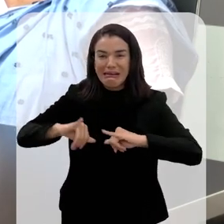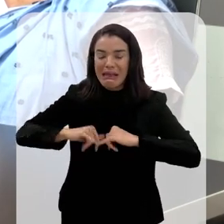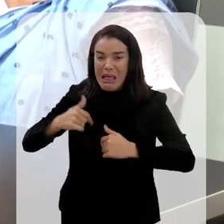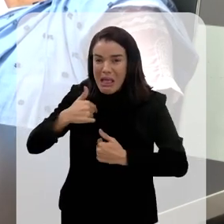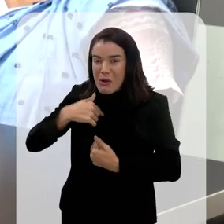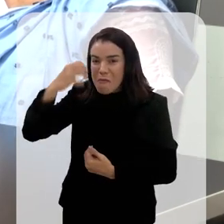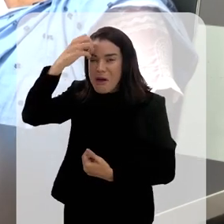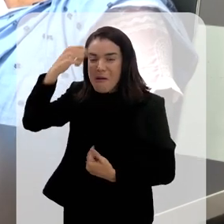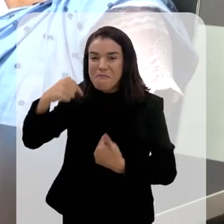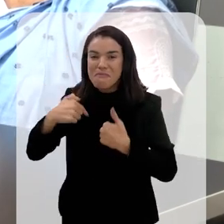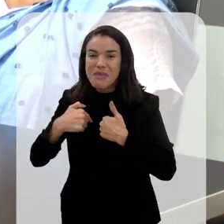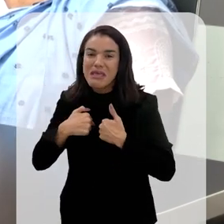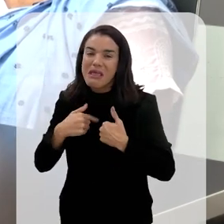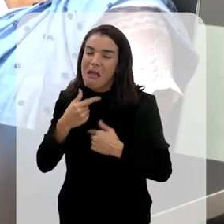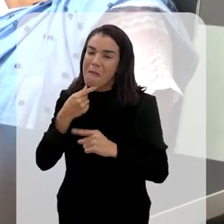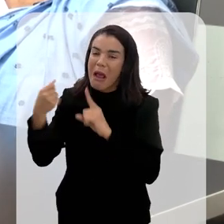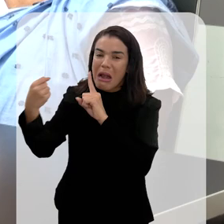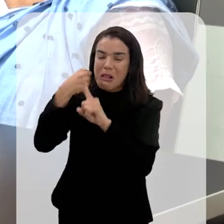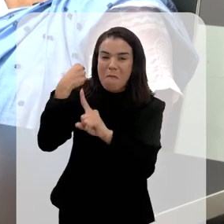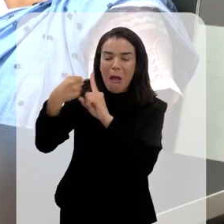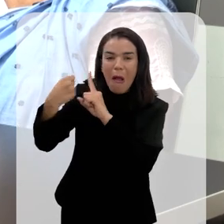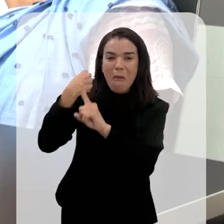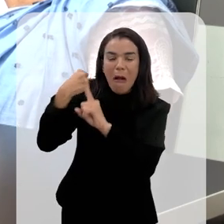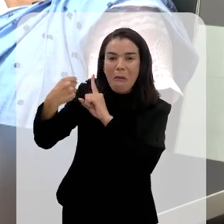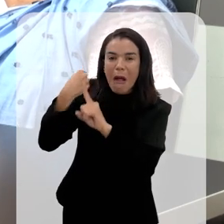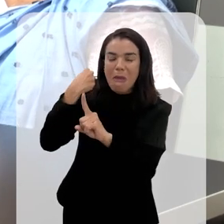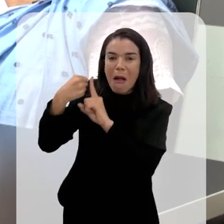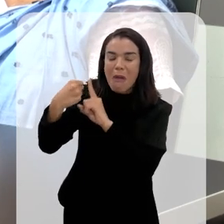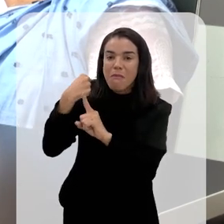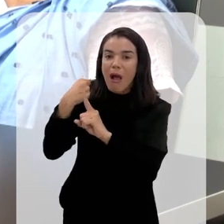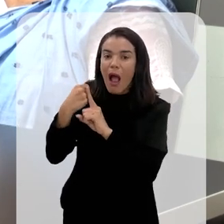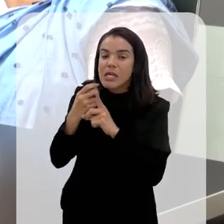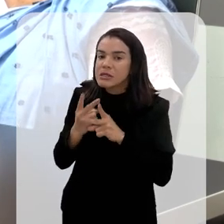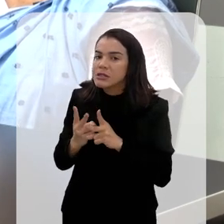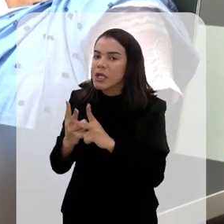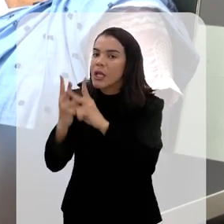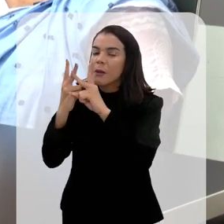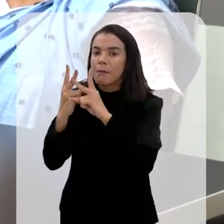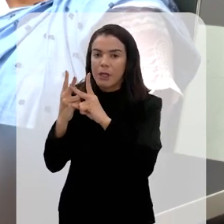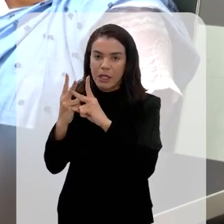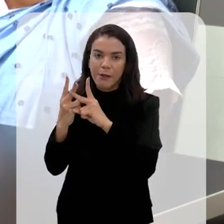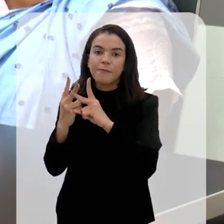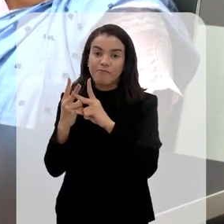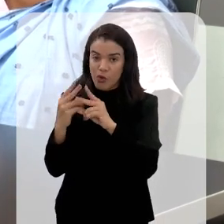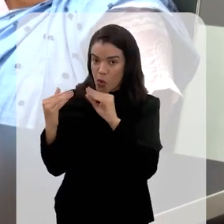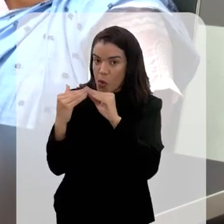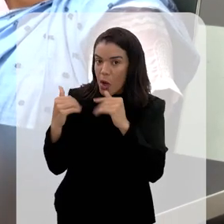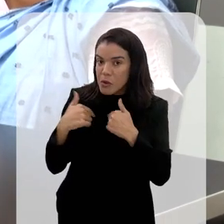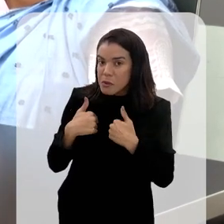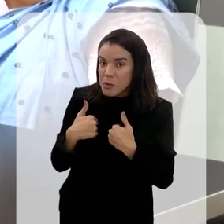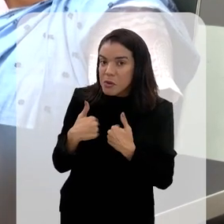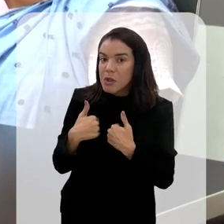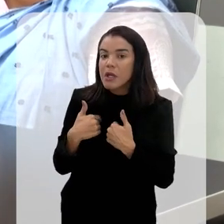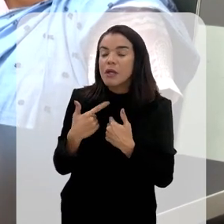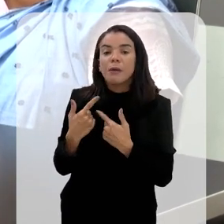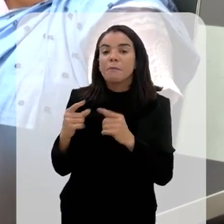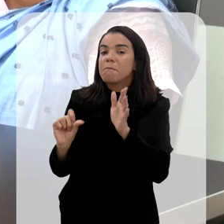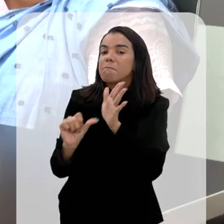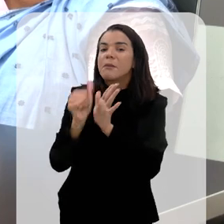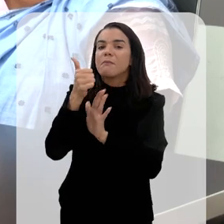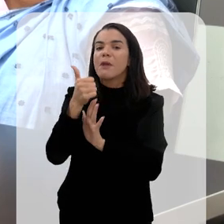ela se acha culpada daquilo que acontece com ela. Então, ela geralmente procura, e a senhora agora